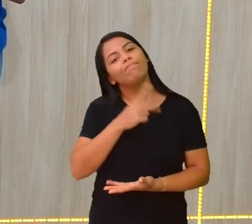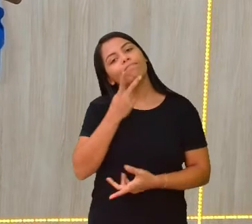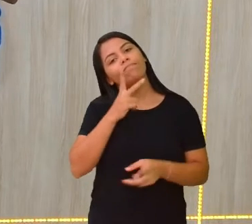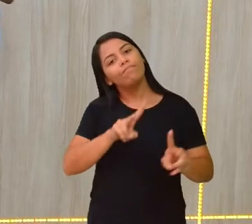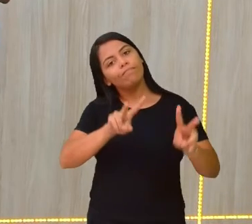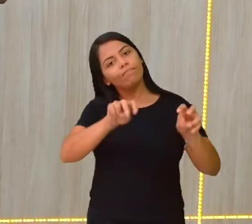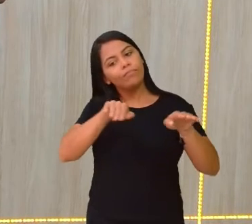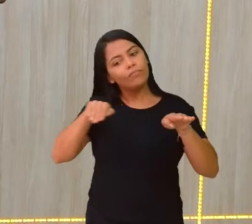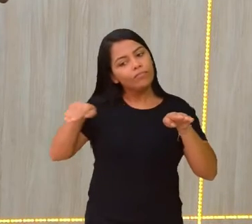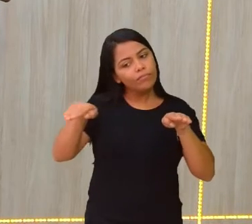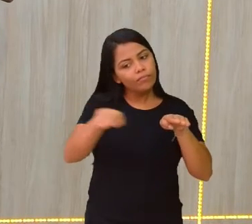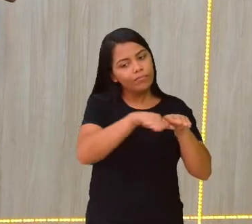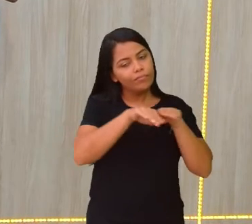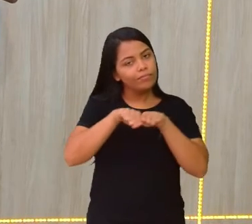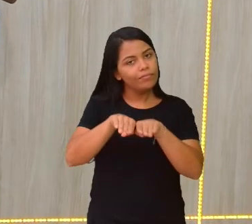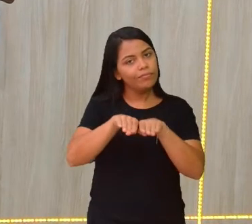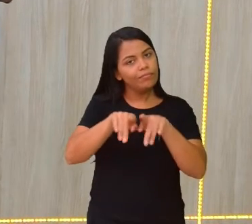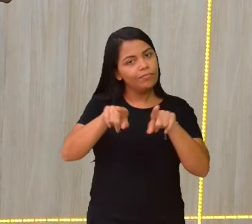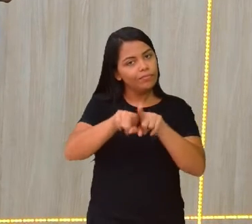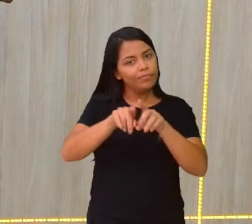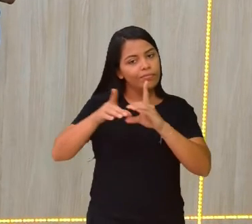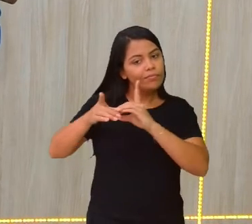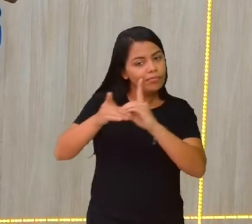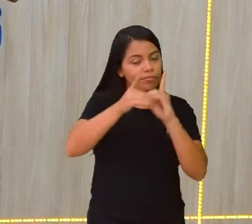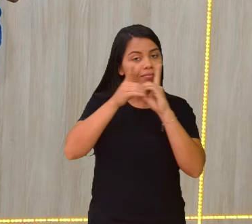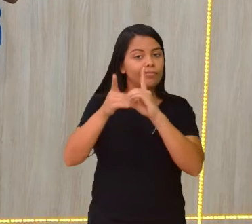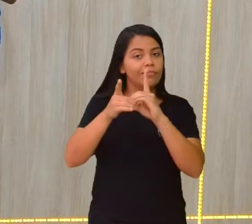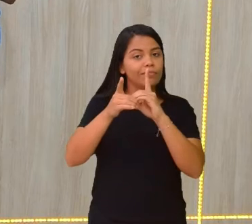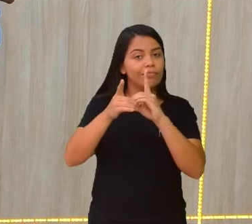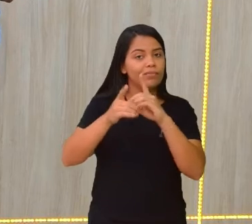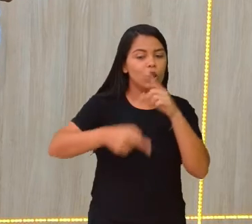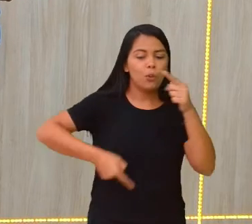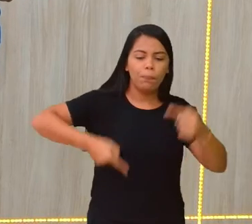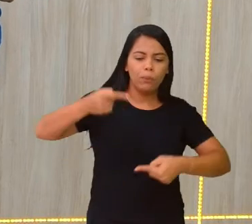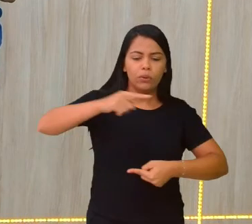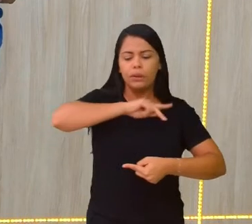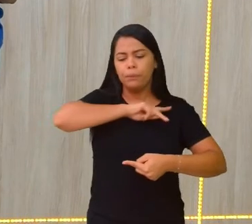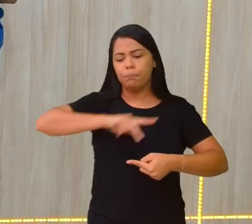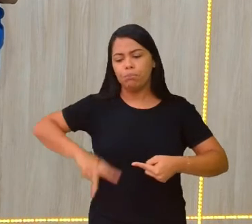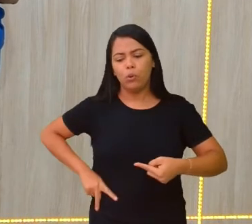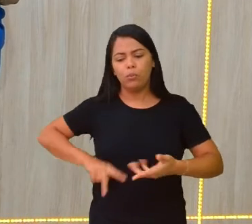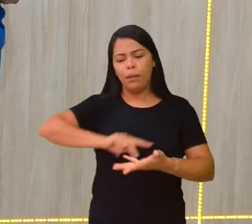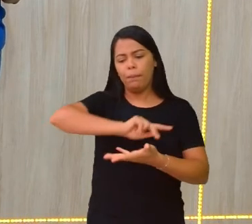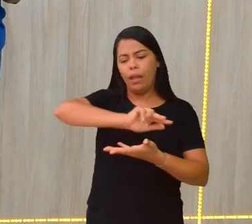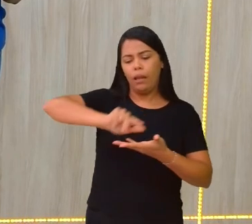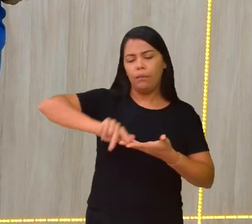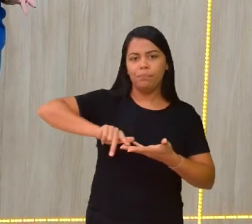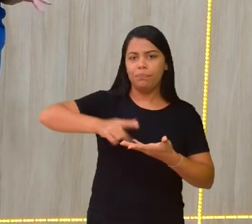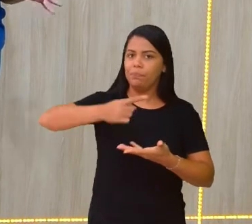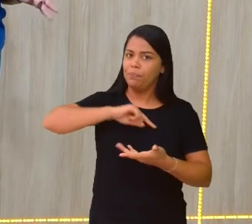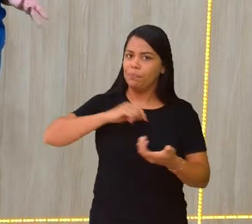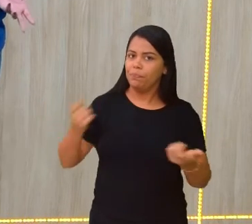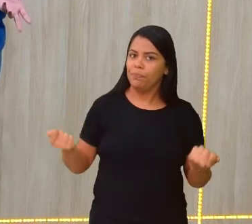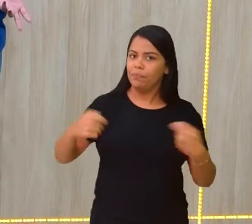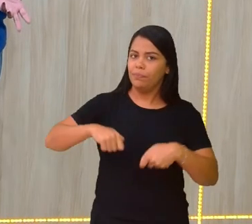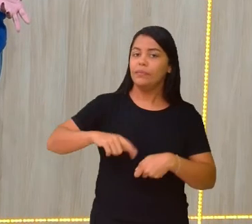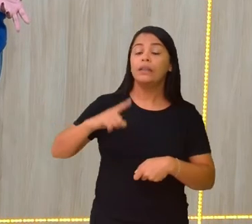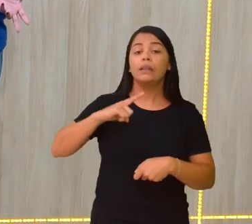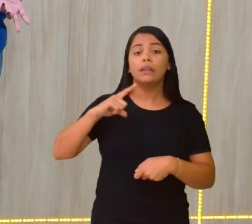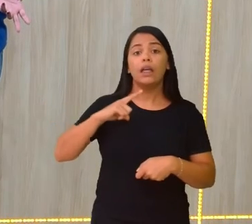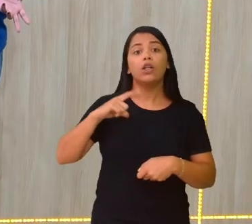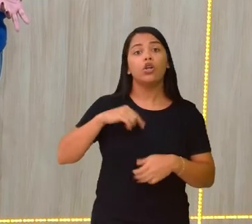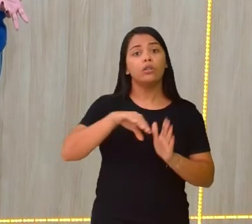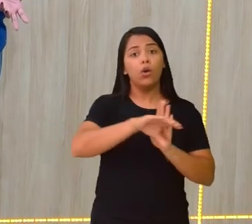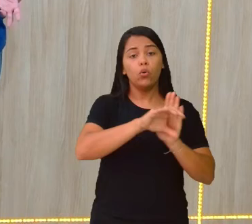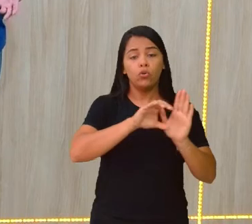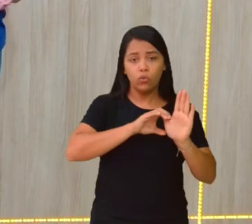questão de igualdade, né, democracia, políticas públicas e tudo mais, a gente tem a nossa Constituição Federal,